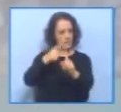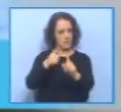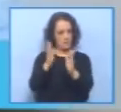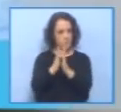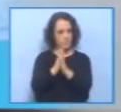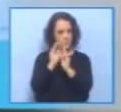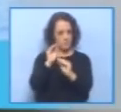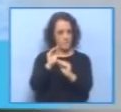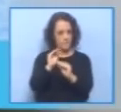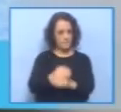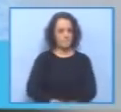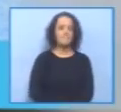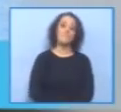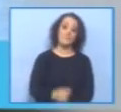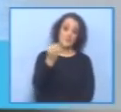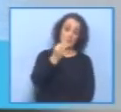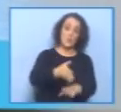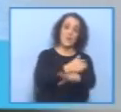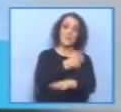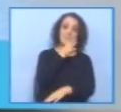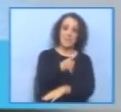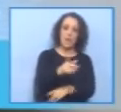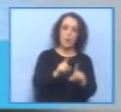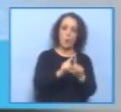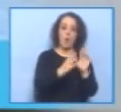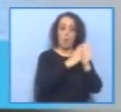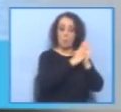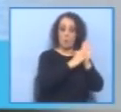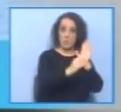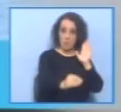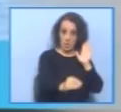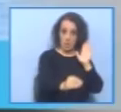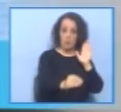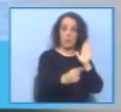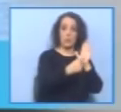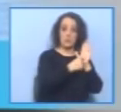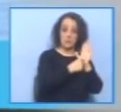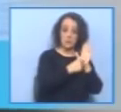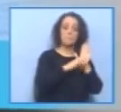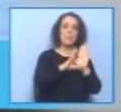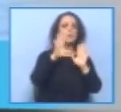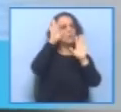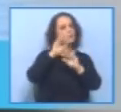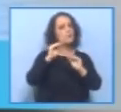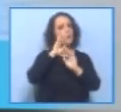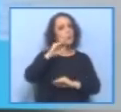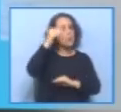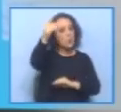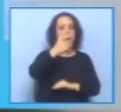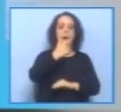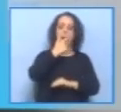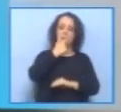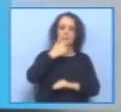modelo intergeracional, ou seja, uma catequese para todos. Claro que temos de ter várias propostas, porque